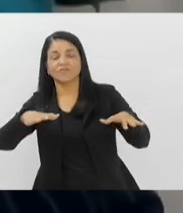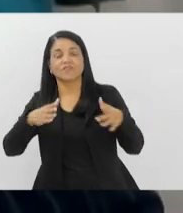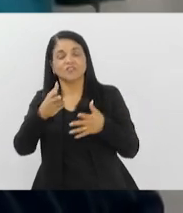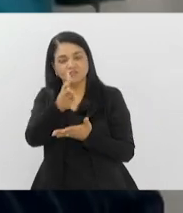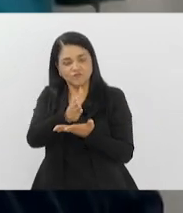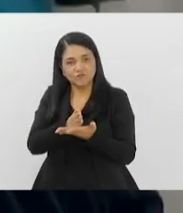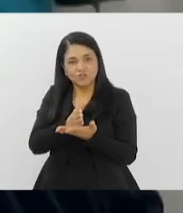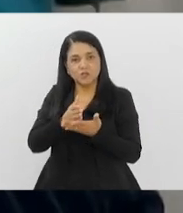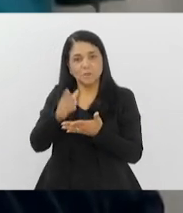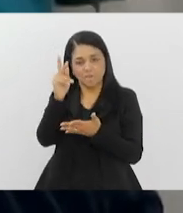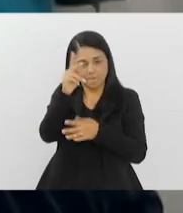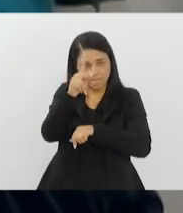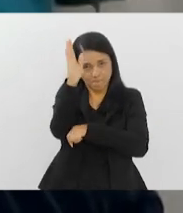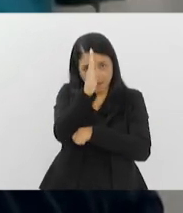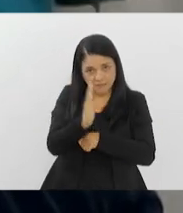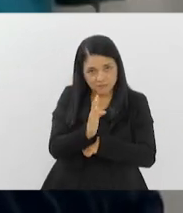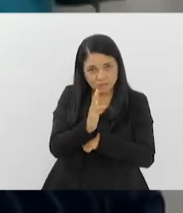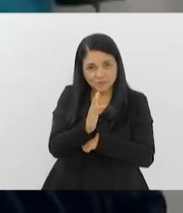Brasil,